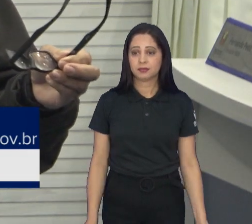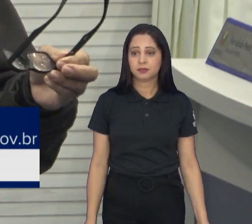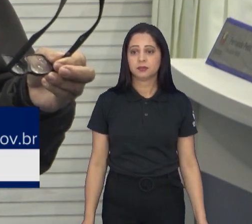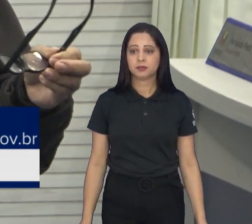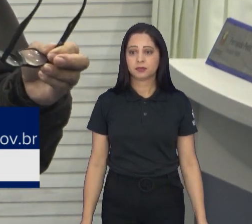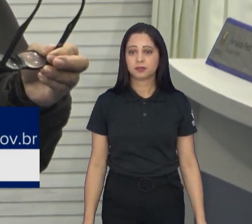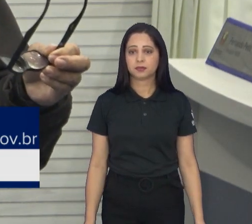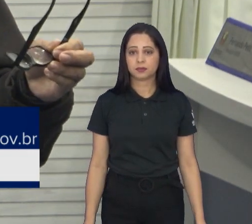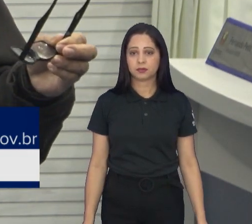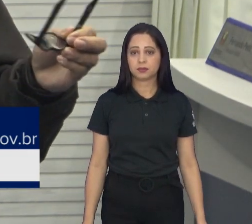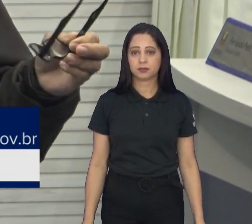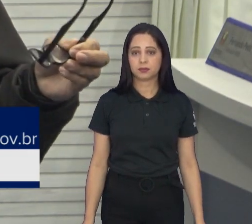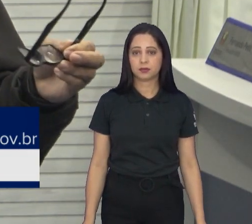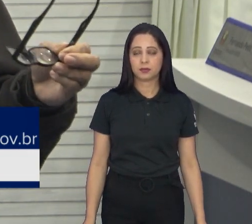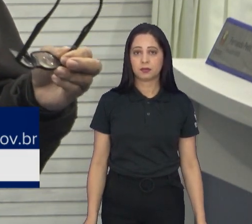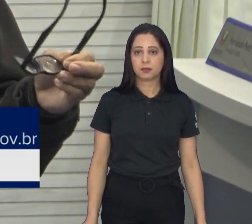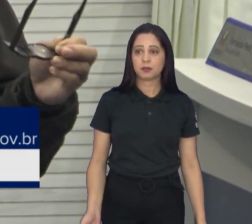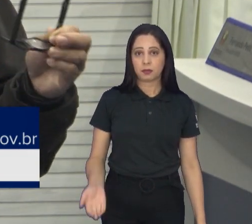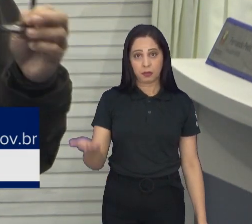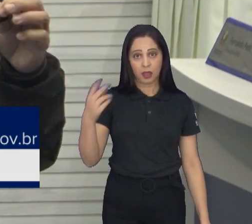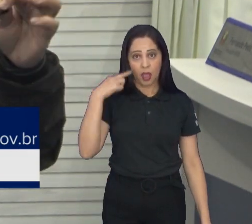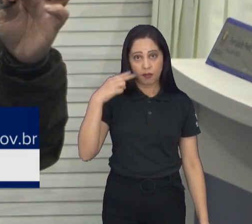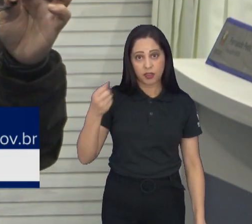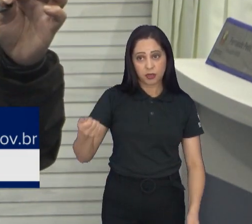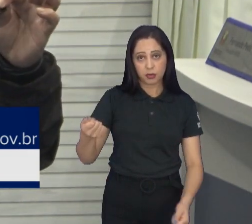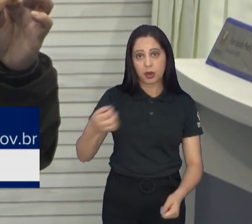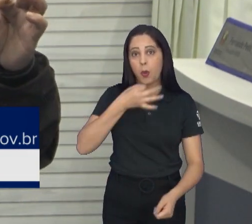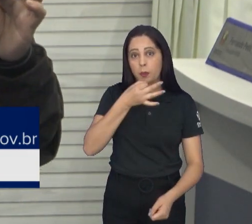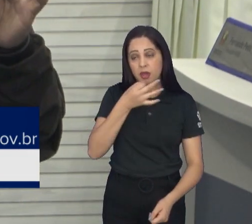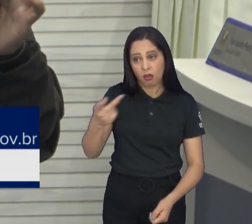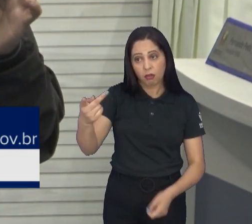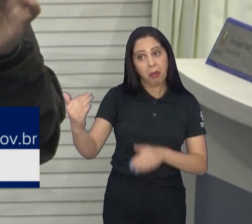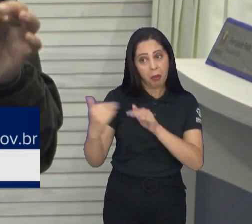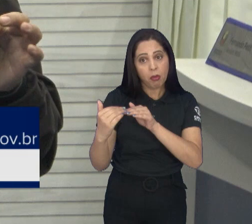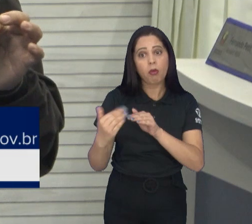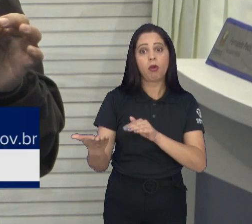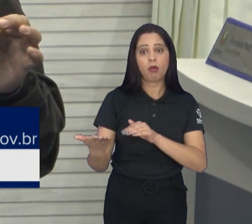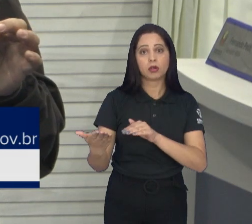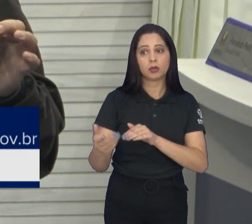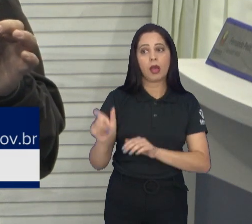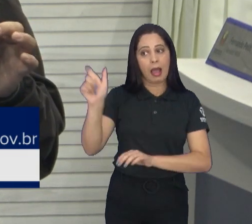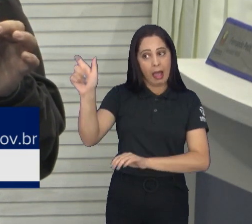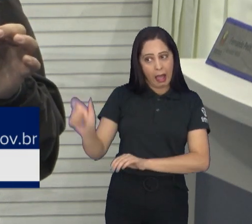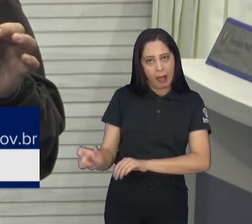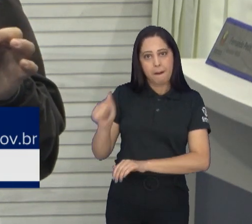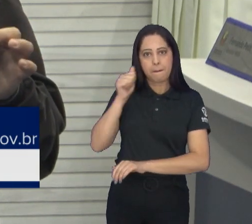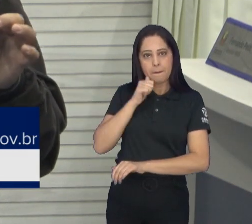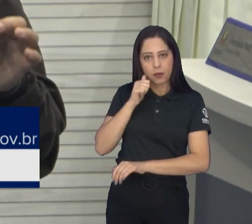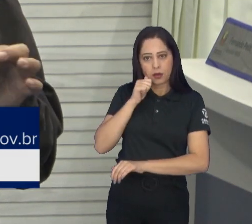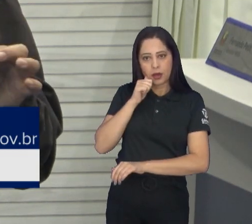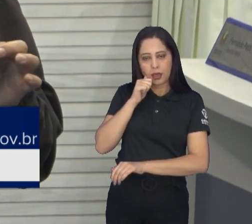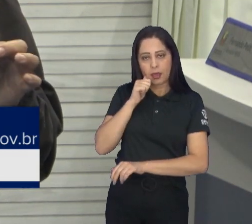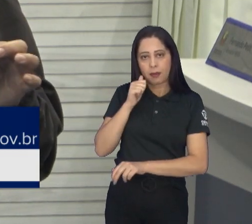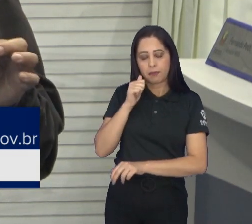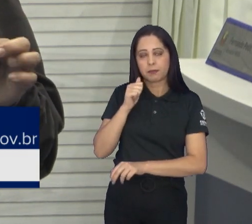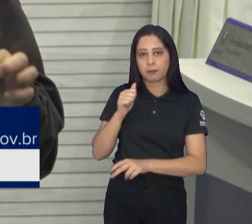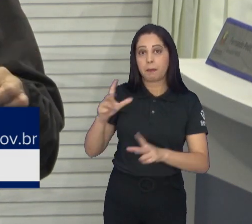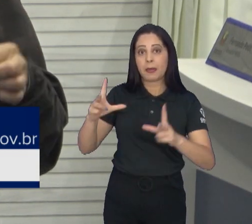E a questão que a vereadora coloca é exatamente isso. Acho que ela merece uma bolsa